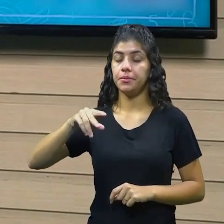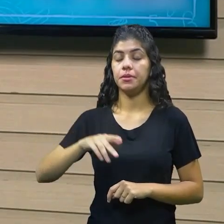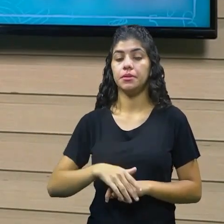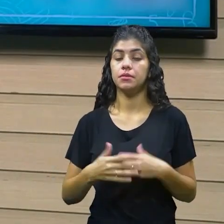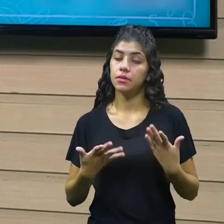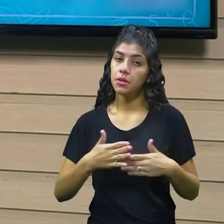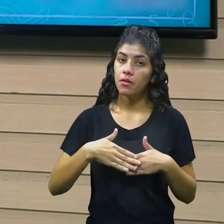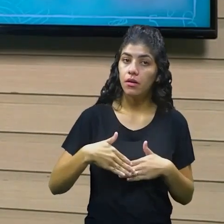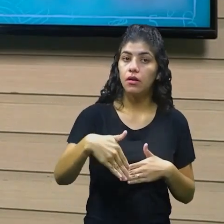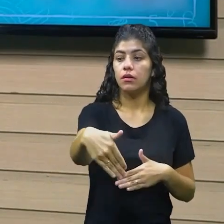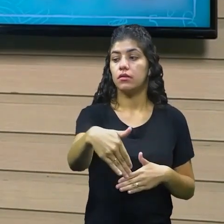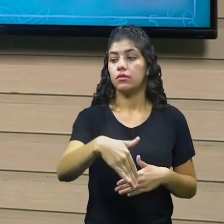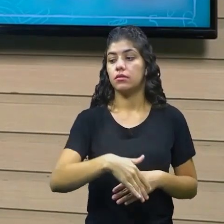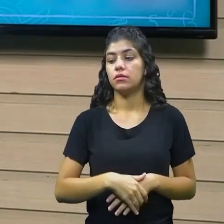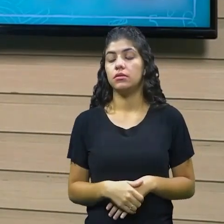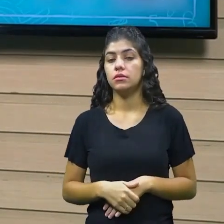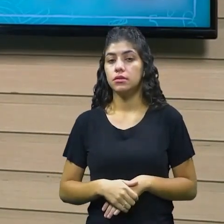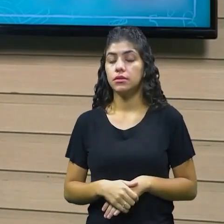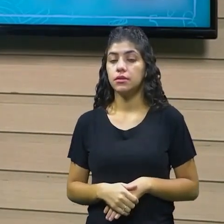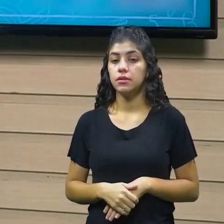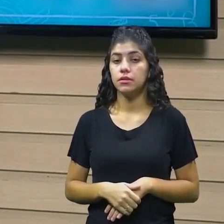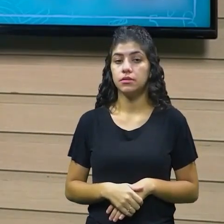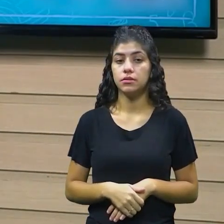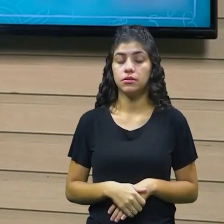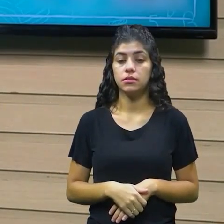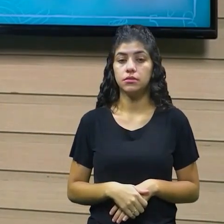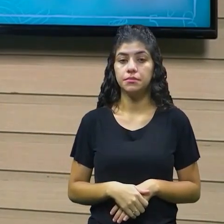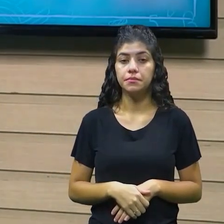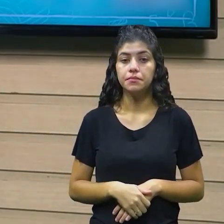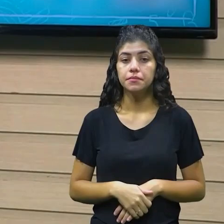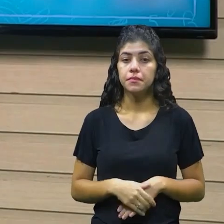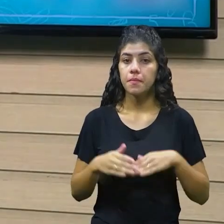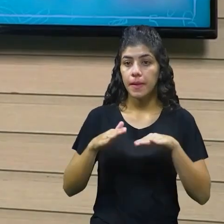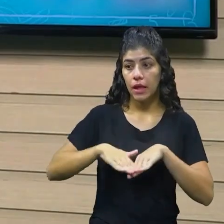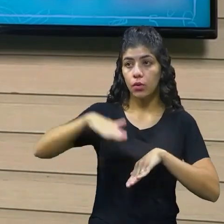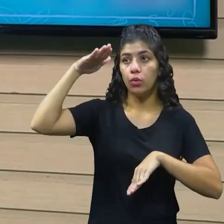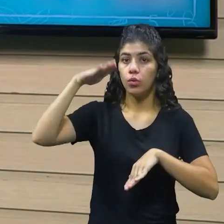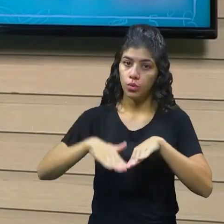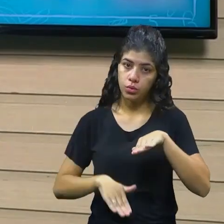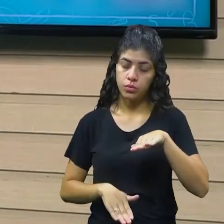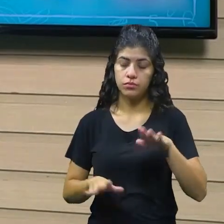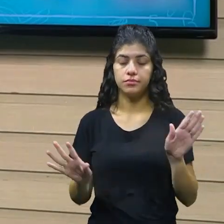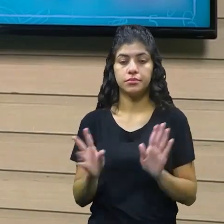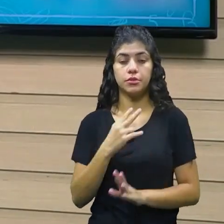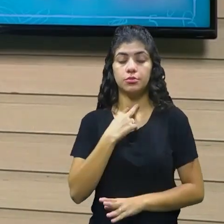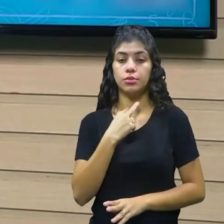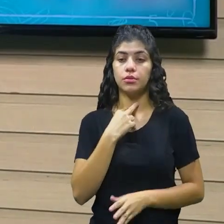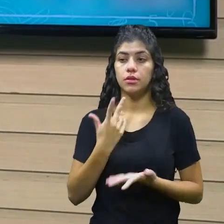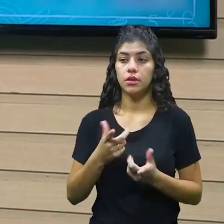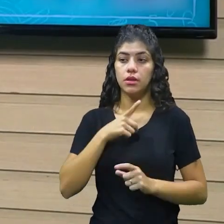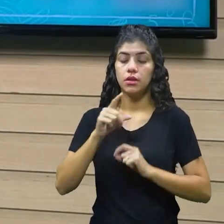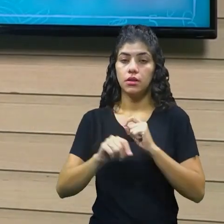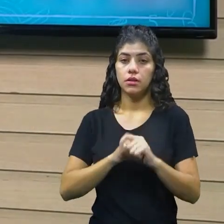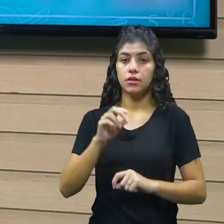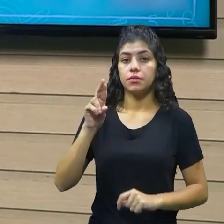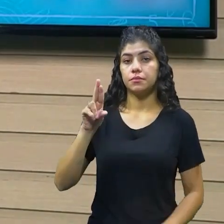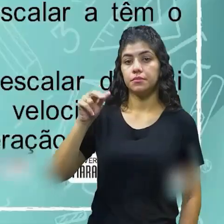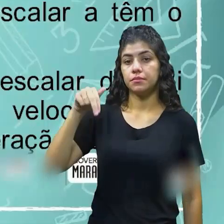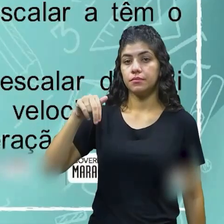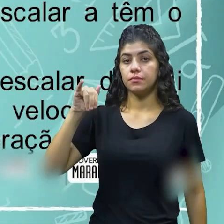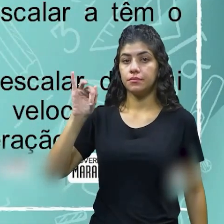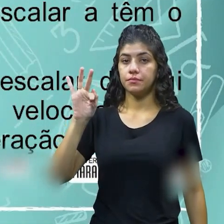ele vai manter essa velocidade sem que essa velocidade aumente nem diminua. Isso daí é tratado como movimento